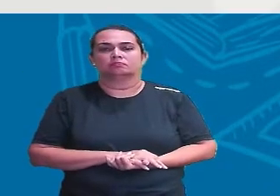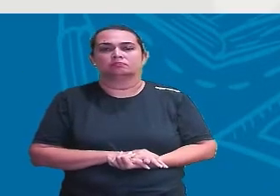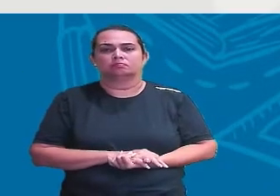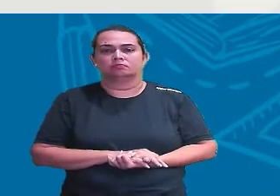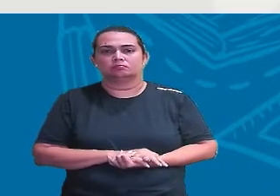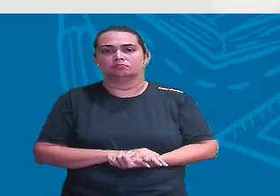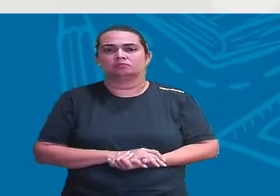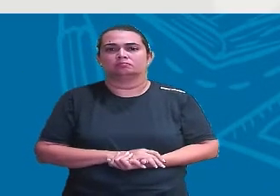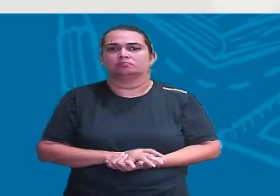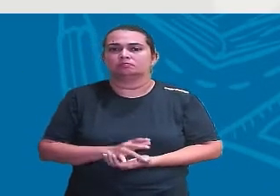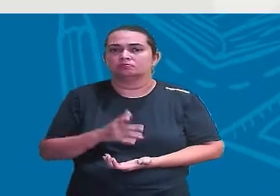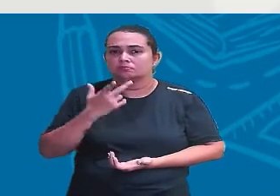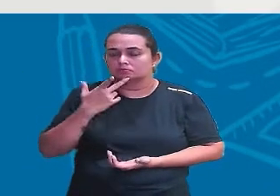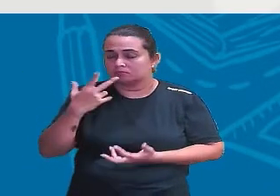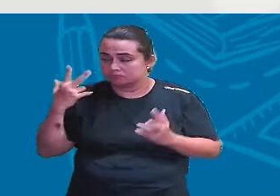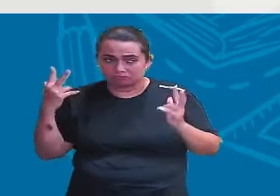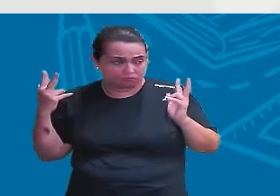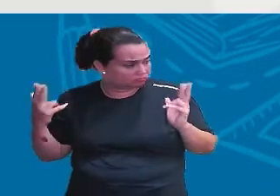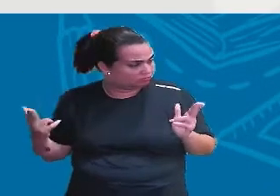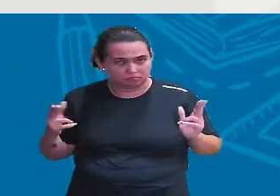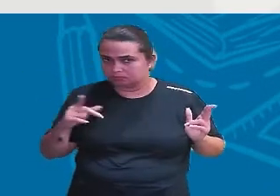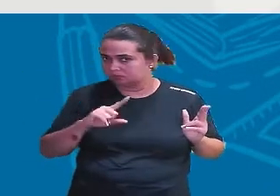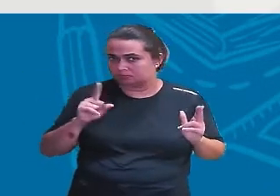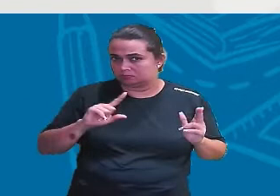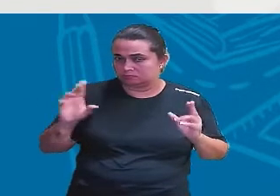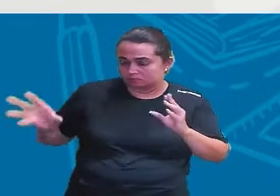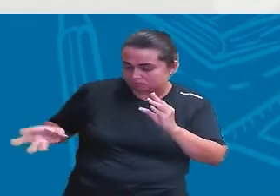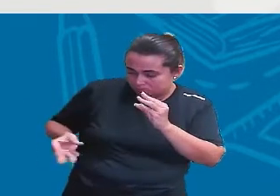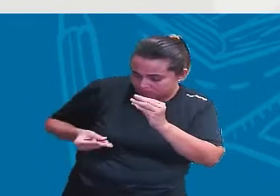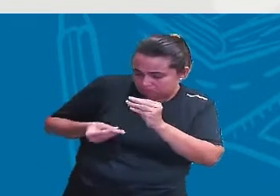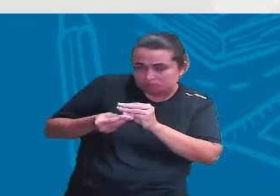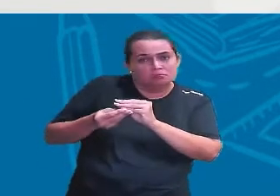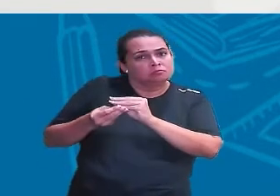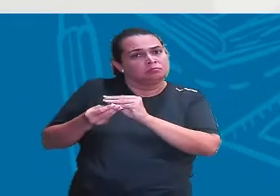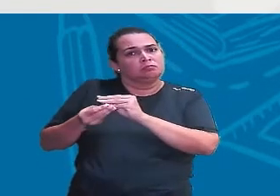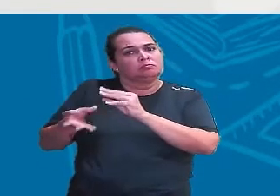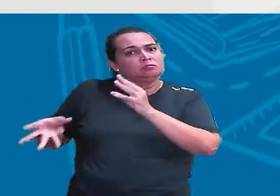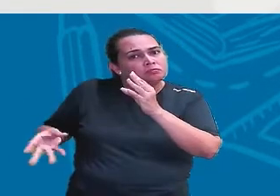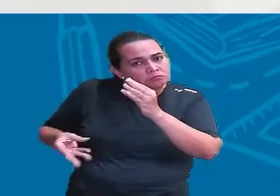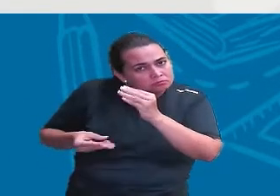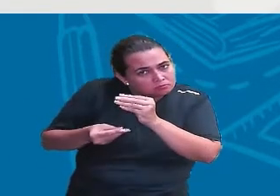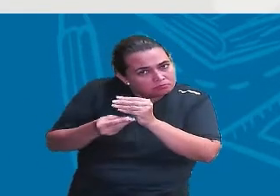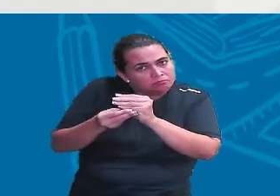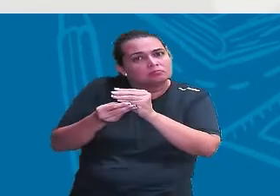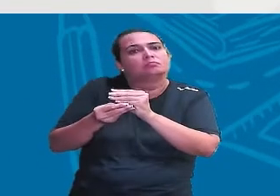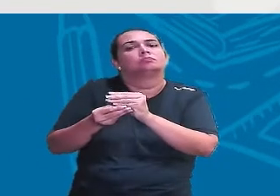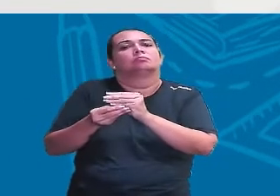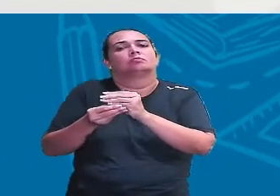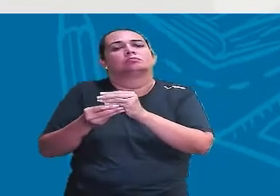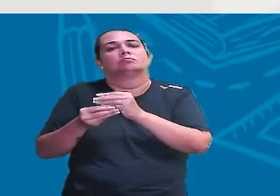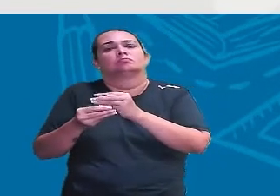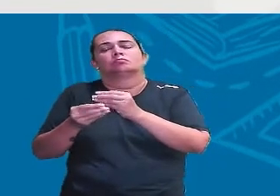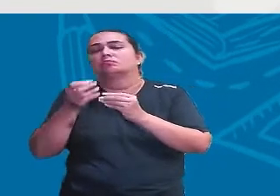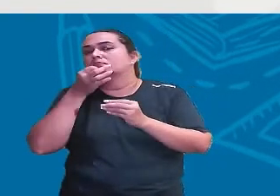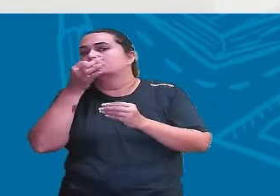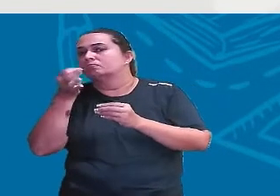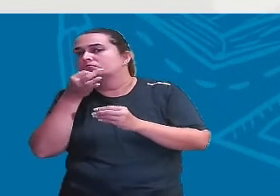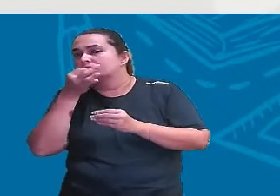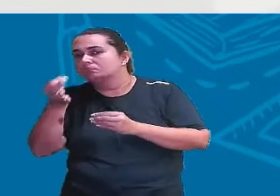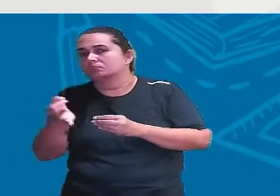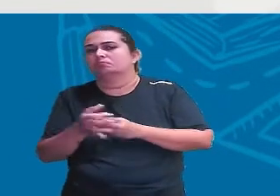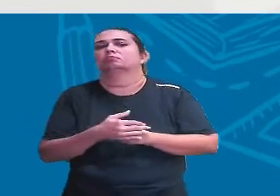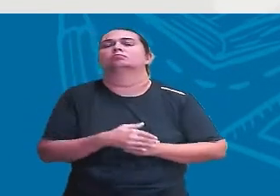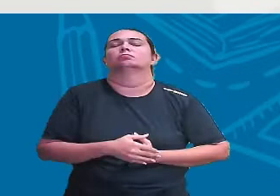que não é a mesma coisa, você vai acrescentar coisas sobre aquele fato,